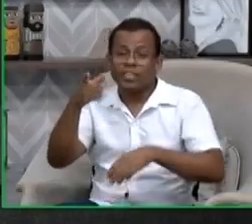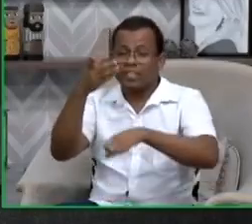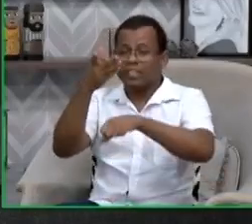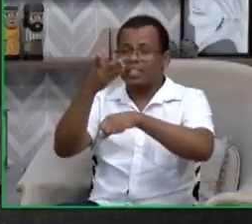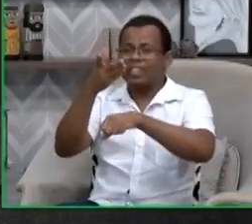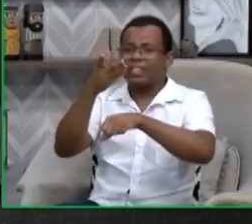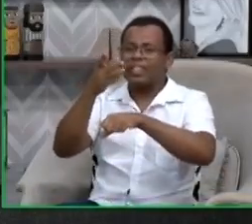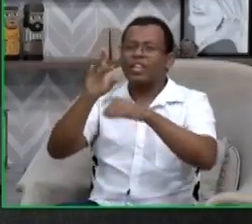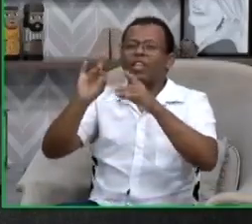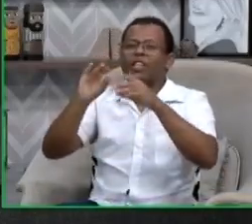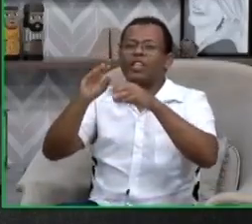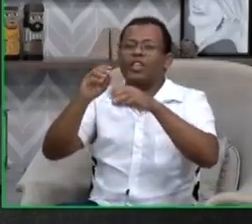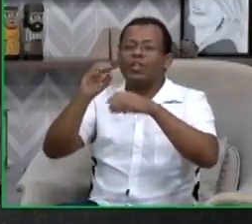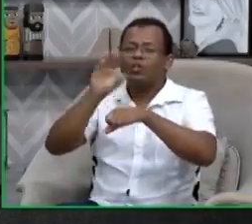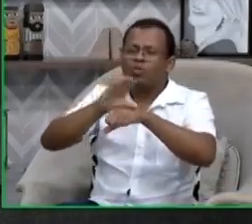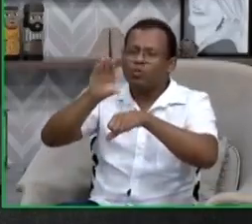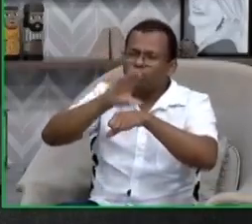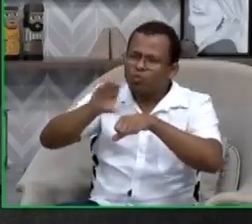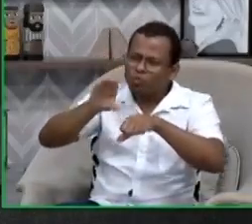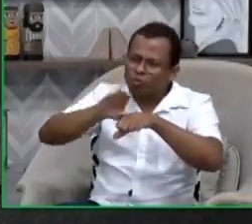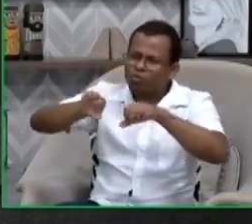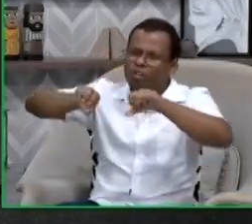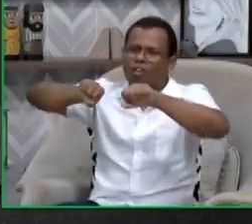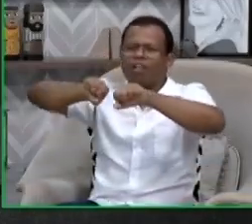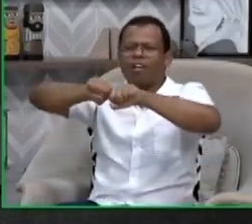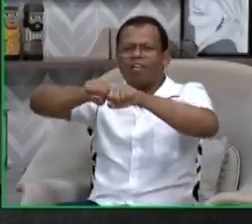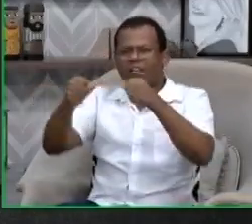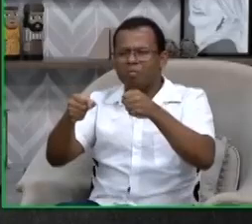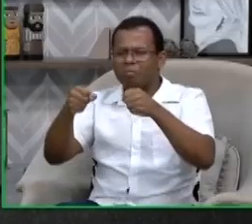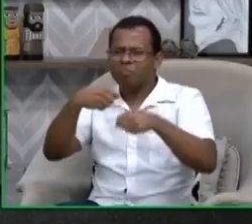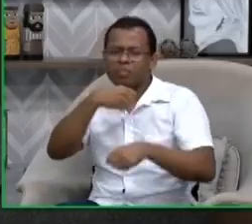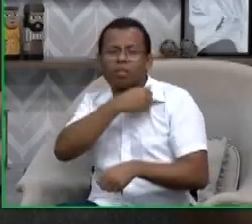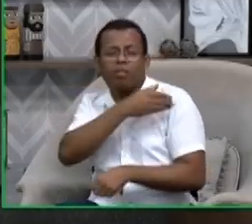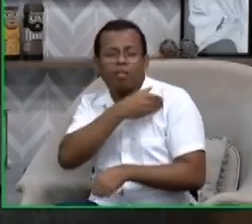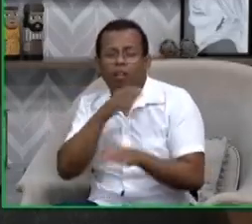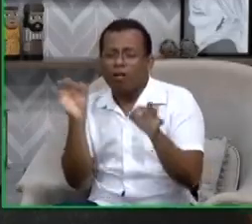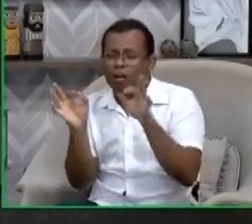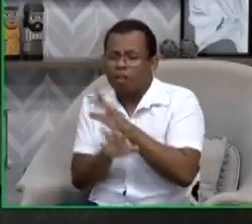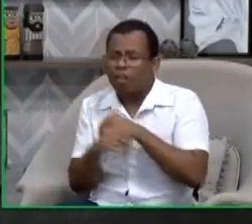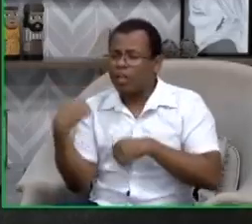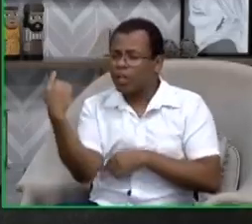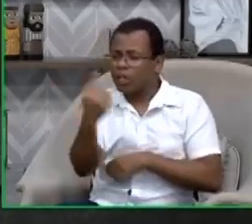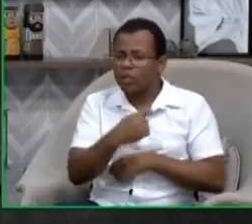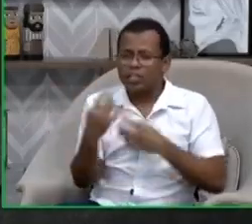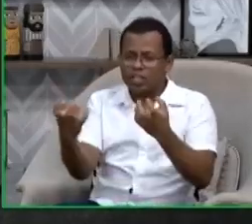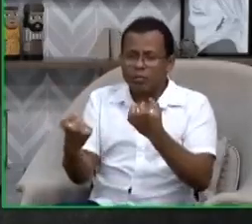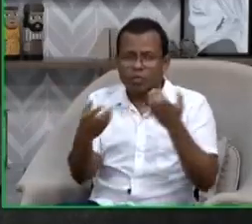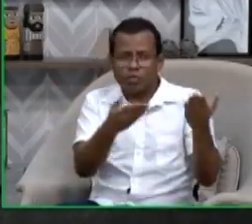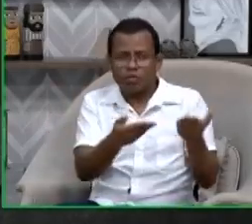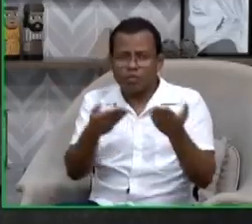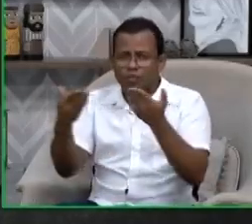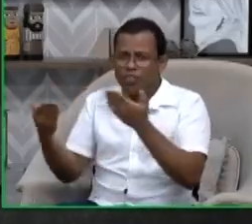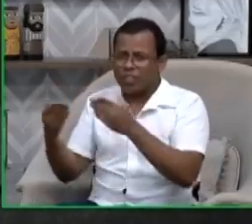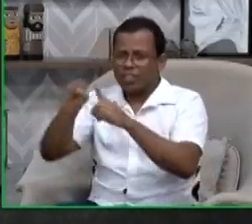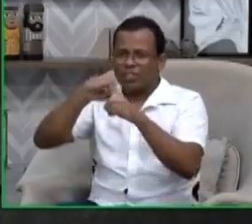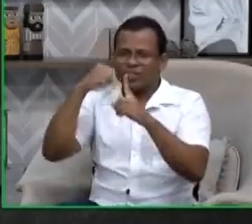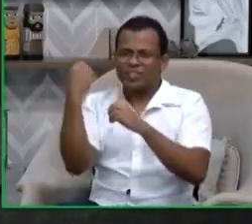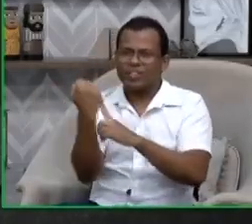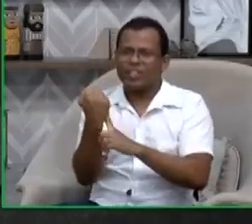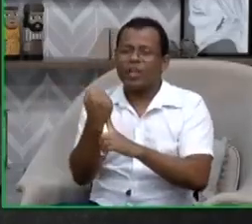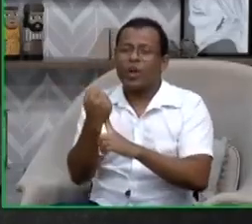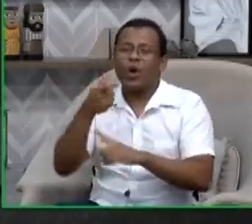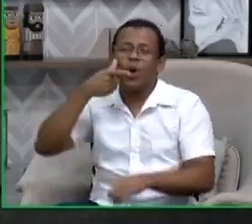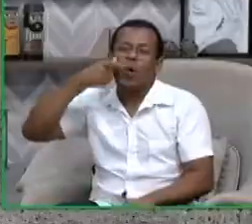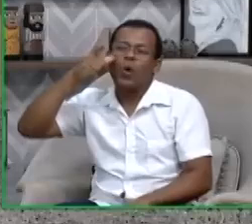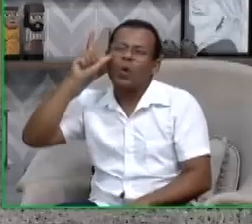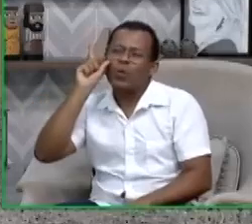das atividades de extensão é justamente quebrar esse tipo de preconceito e a gente convidar a sociedade. Então ontem nós tivemos, como a